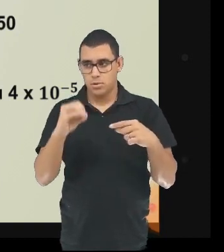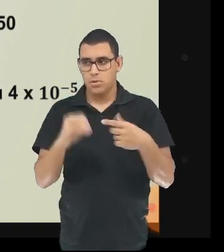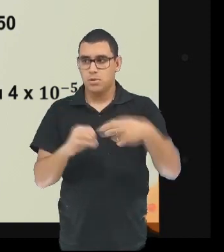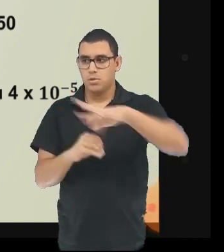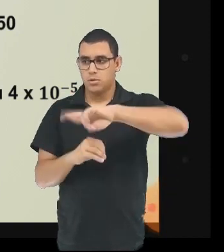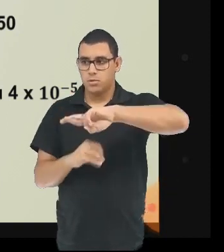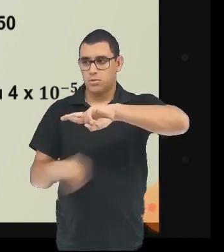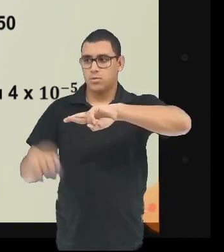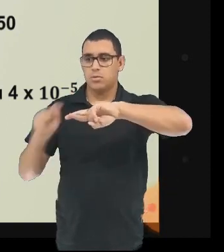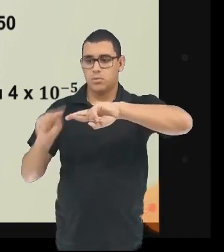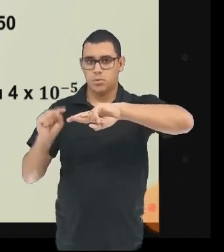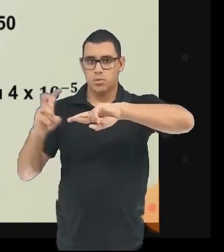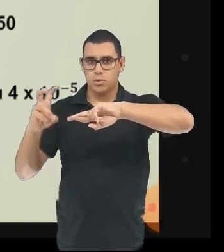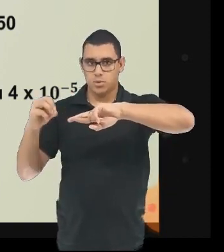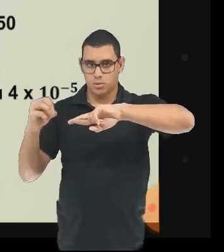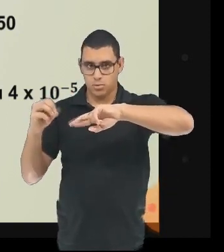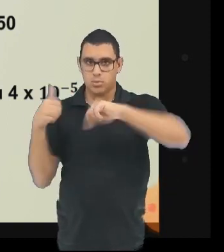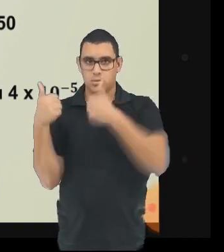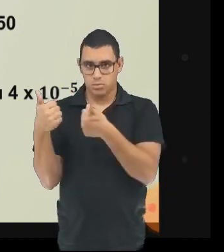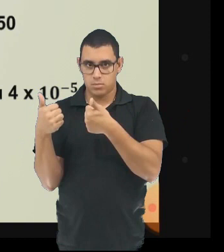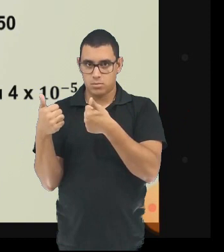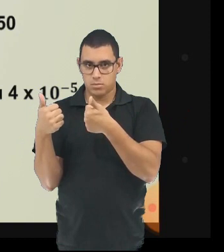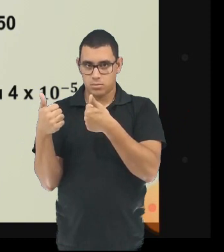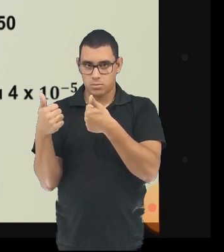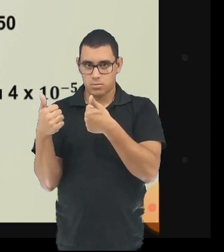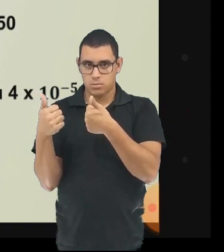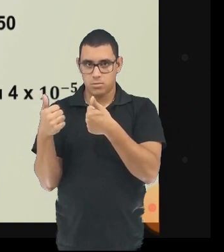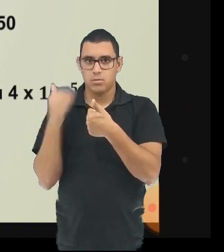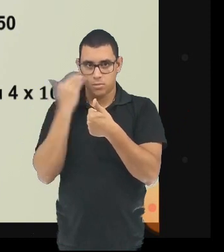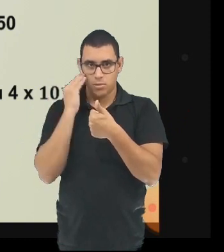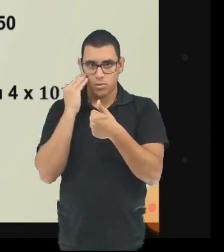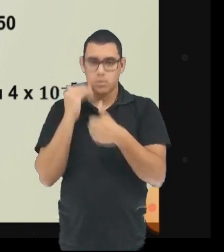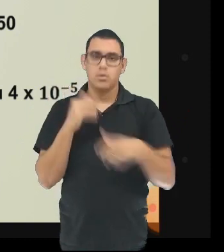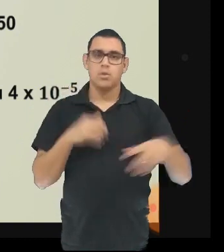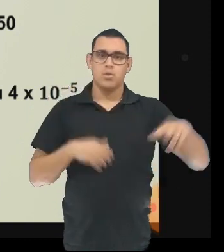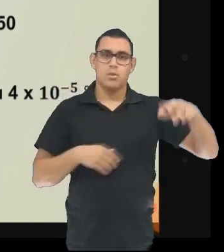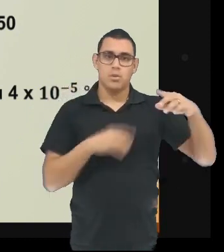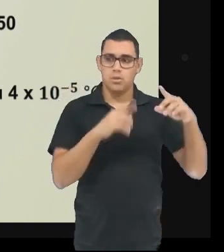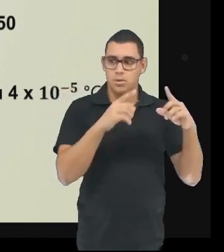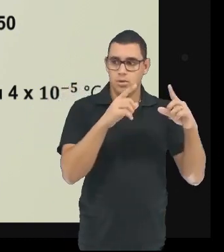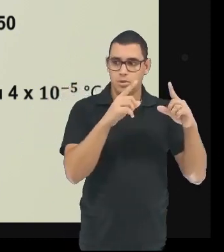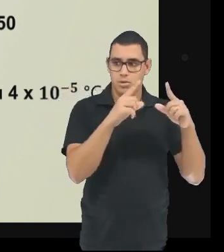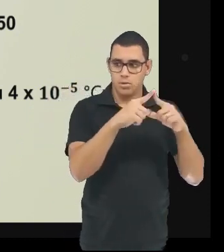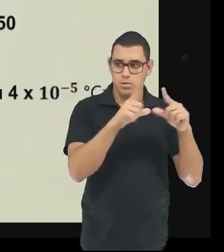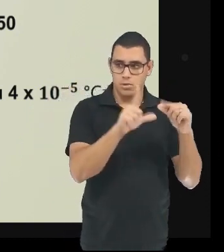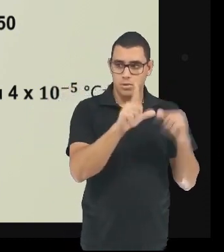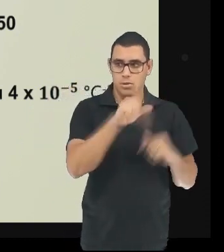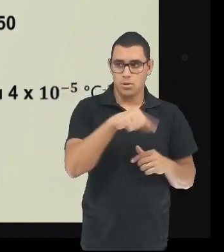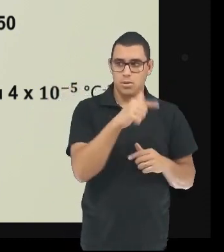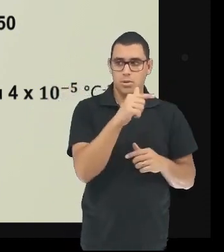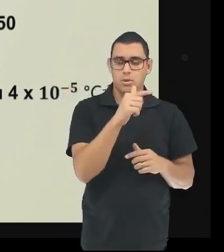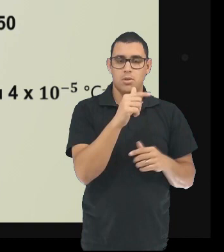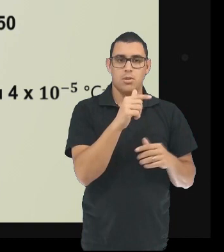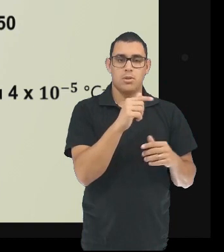centímetros, que vai ser igual ao comprimento inicial, 100 centímetros, vezes o coeficiente